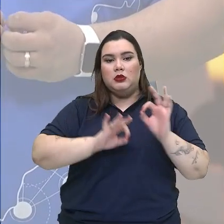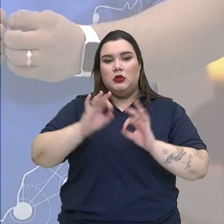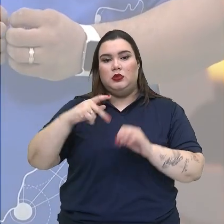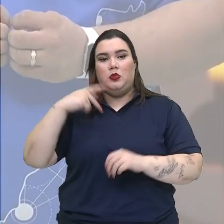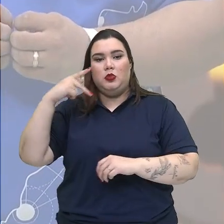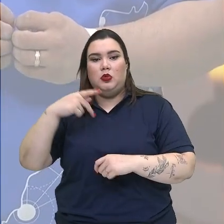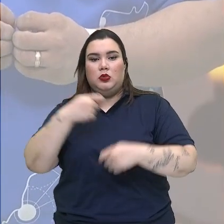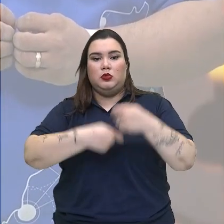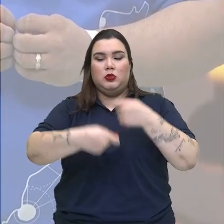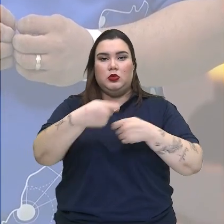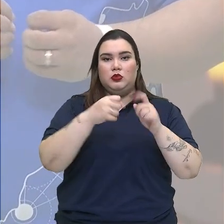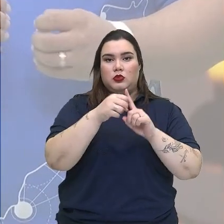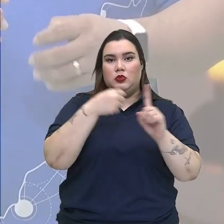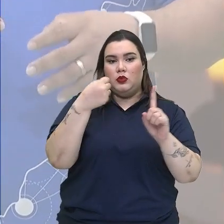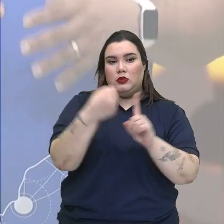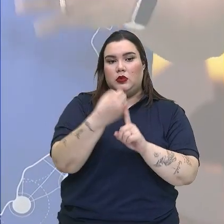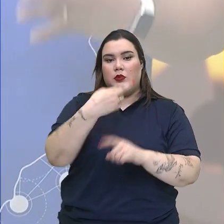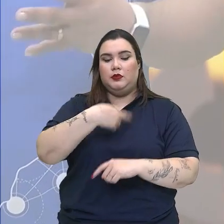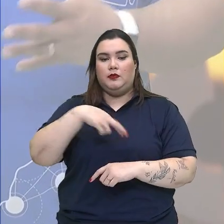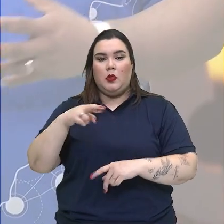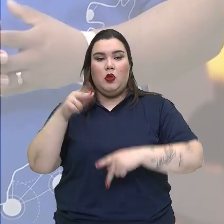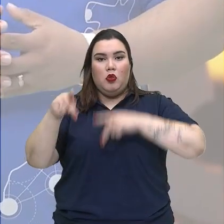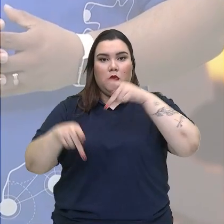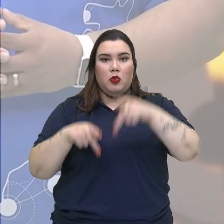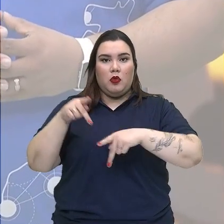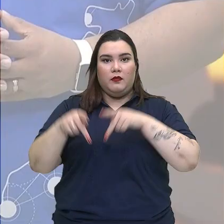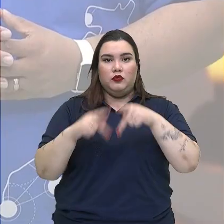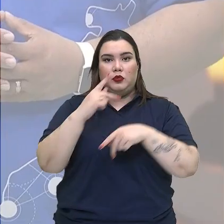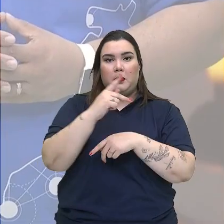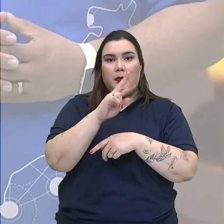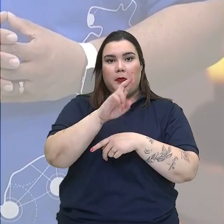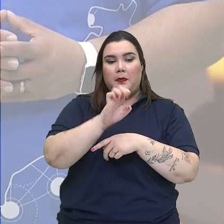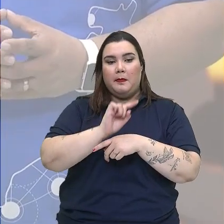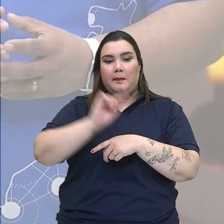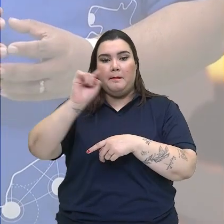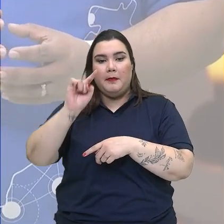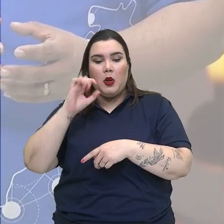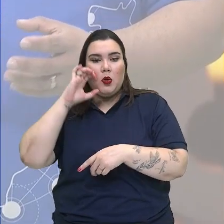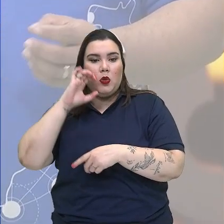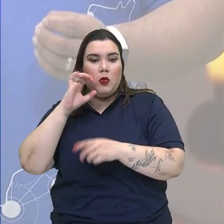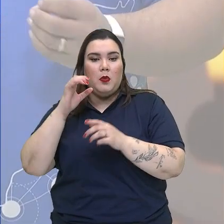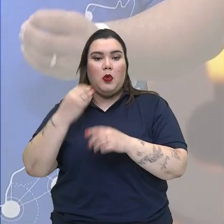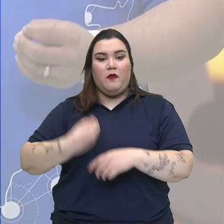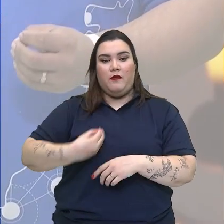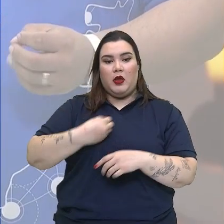e religiosa. Os povos pré-colombianos que habitavam a América antes da